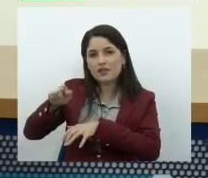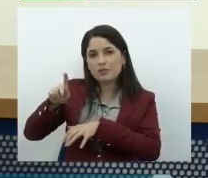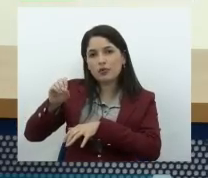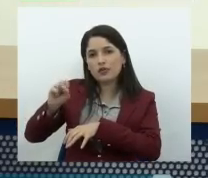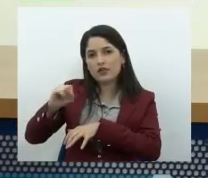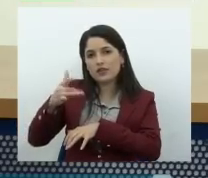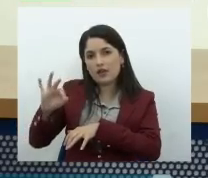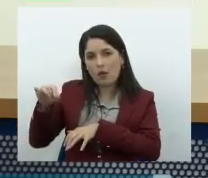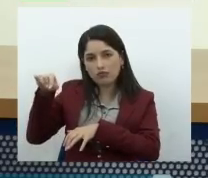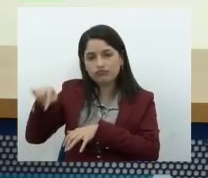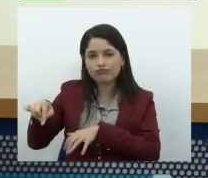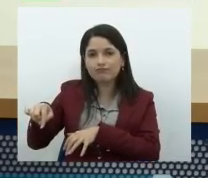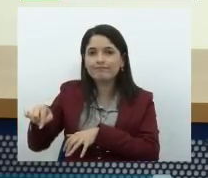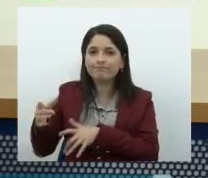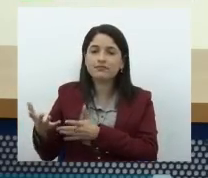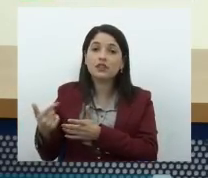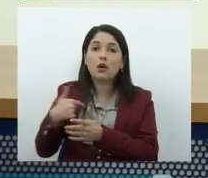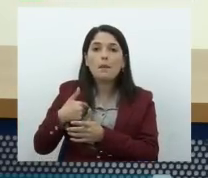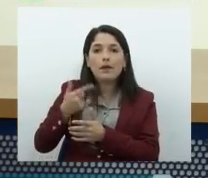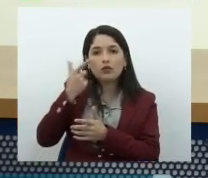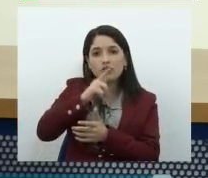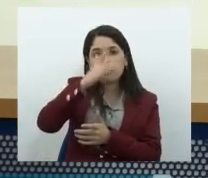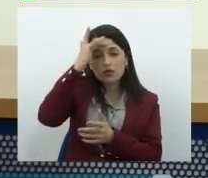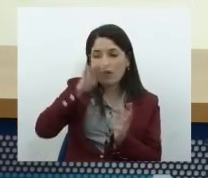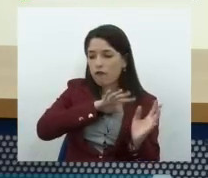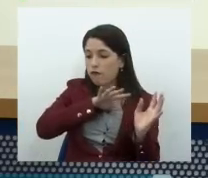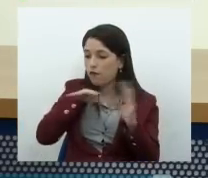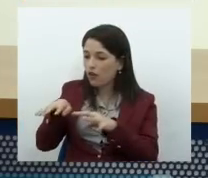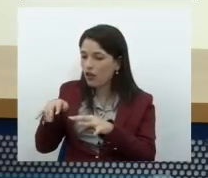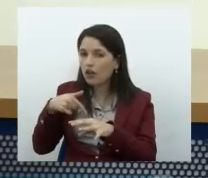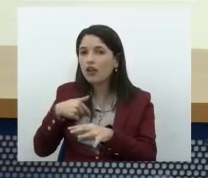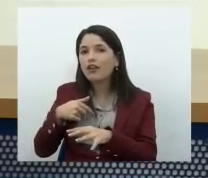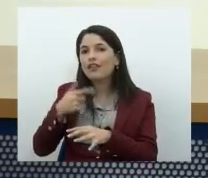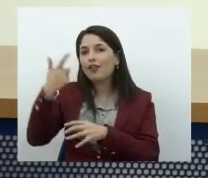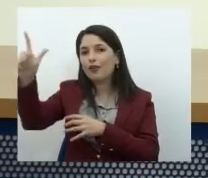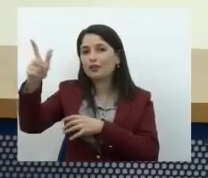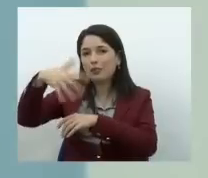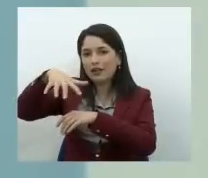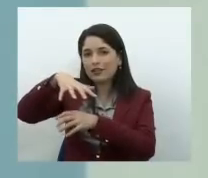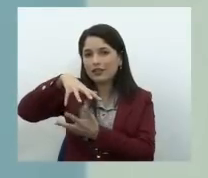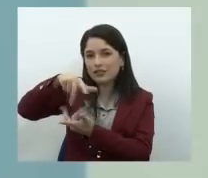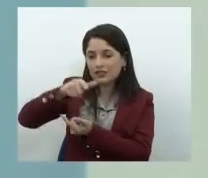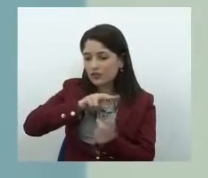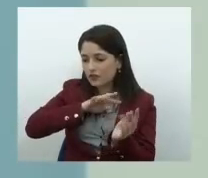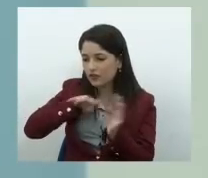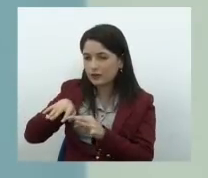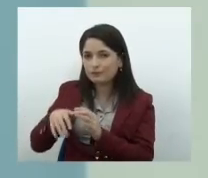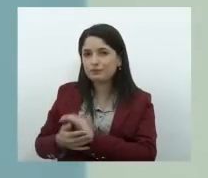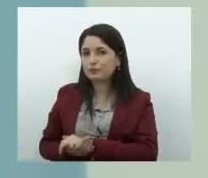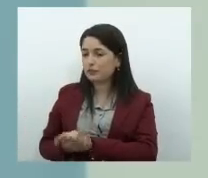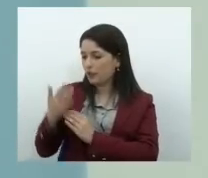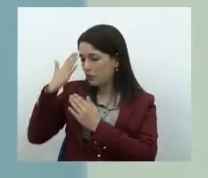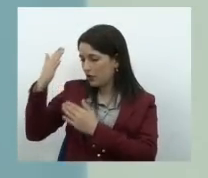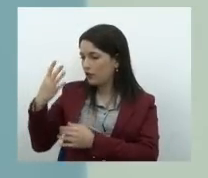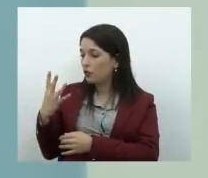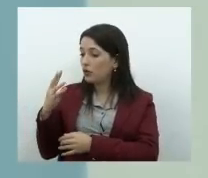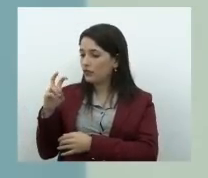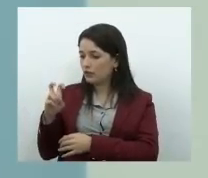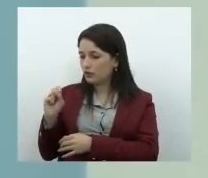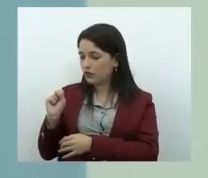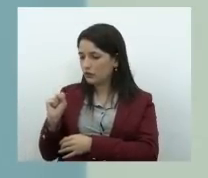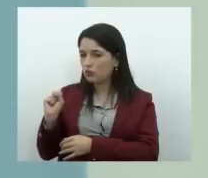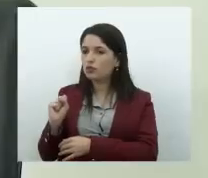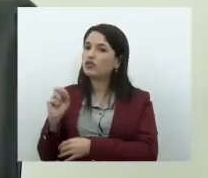de negócios para a visão internacional que será Guarulhos. Obrigado, candidato. Candidato Guti, 45 segundos para a sua